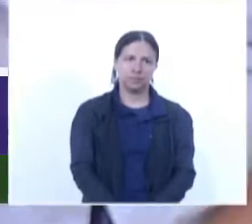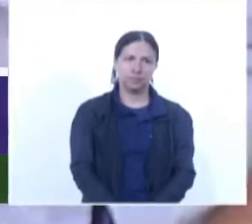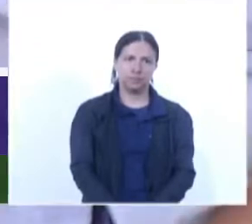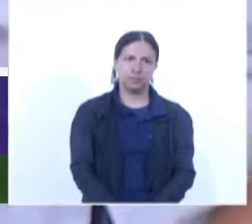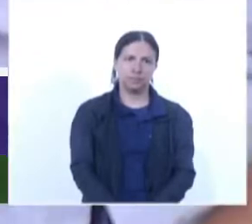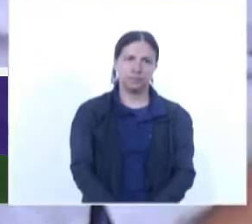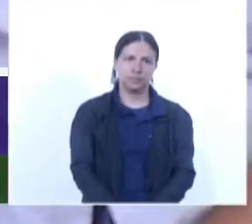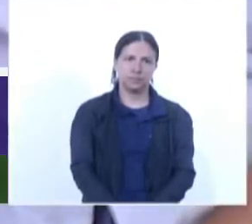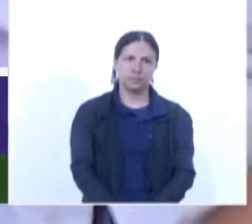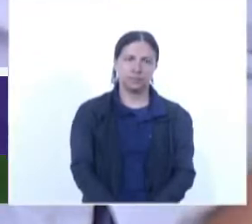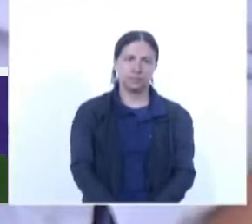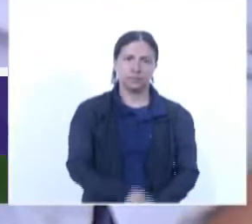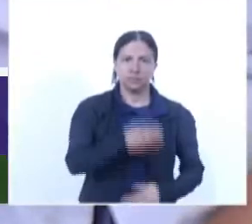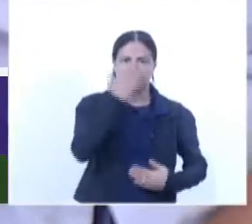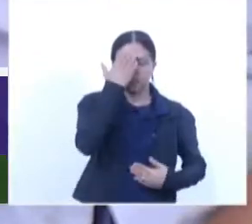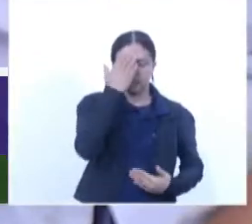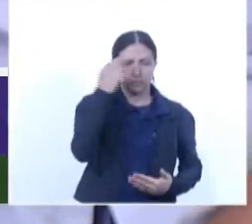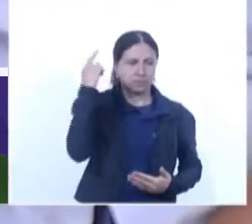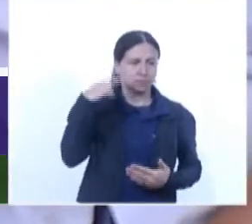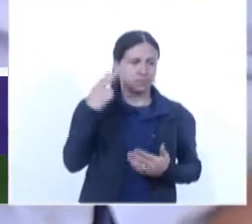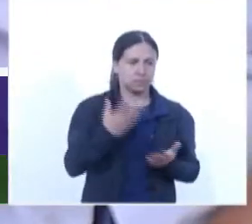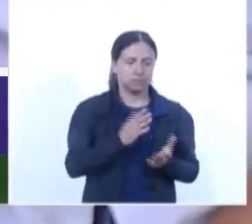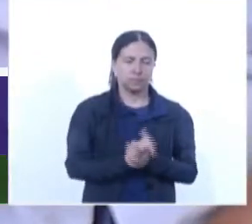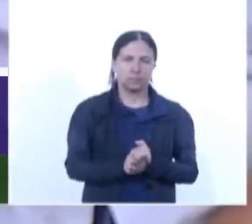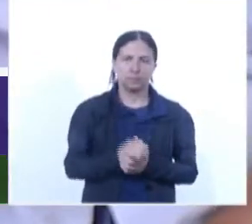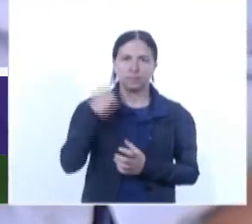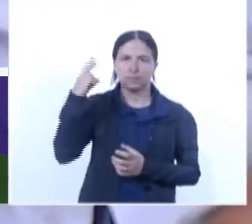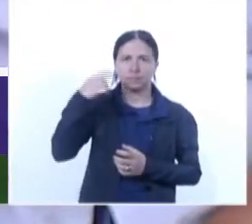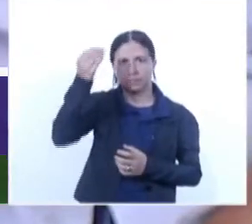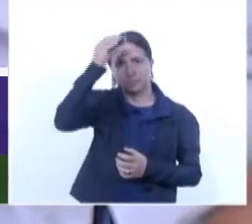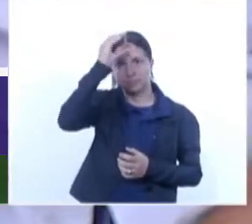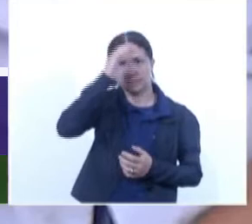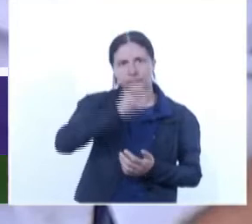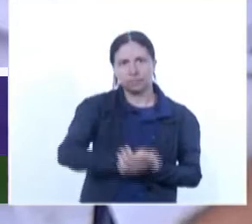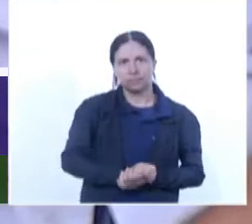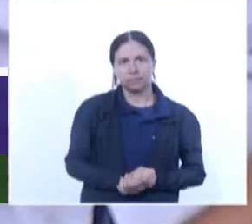Obrigado vereador com a palavra vereadora Cláudia guerra